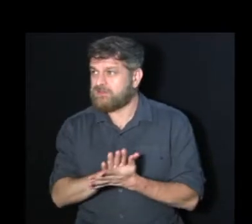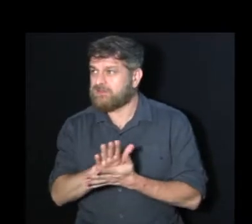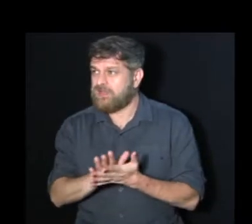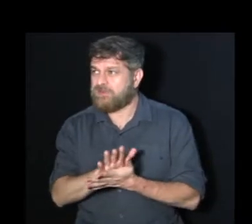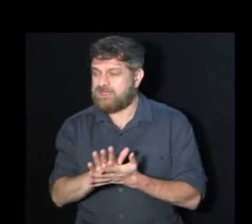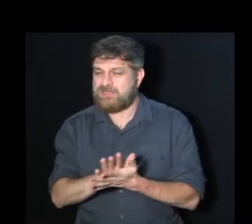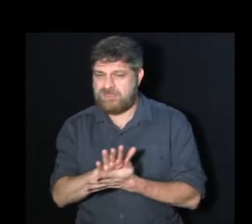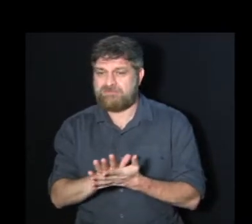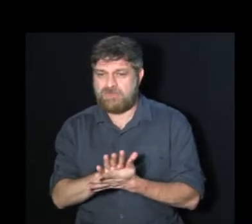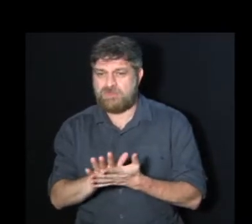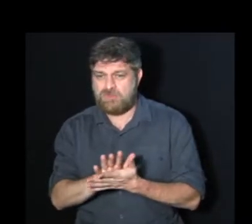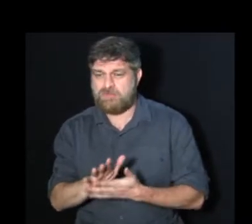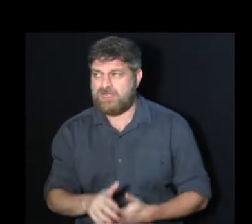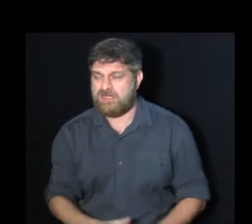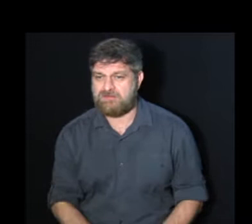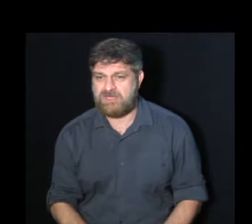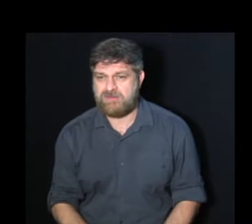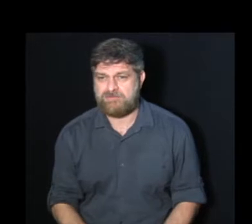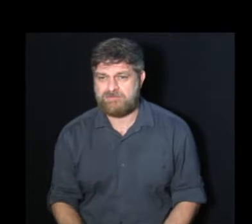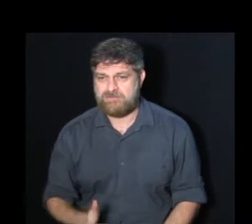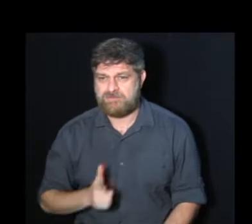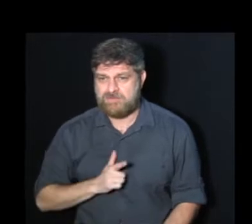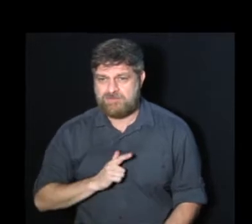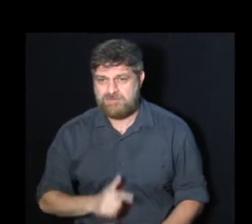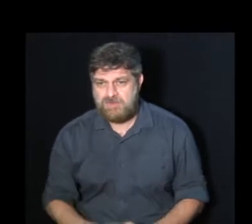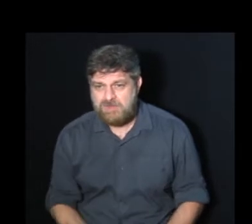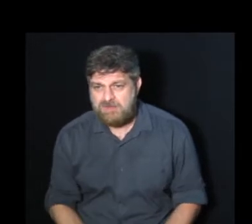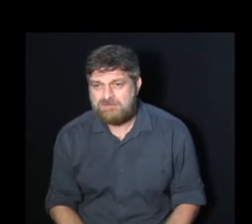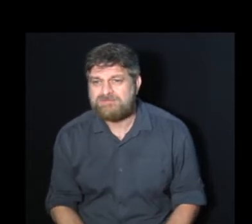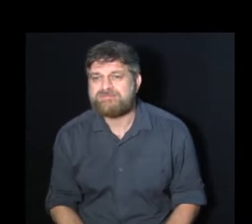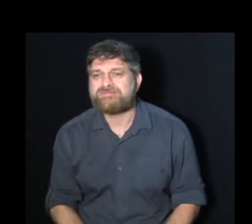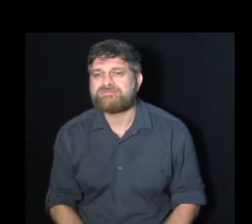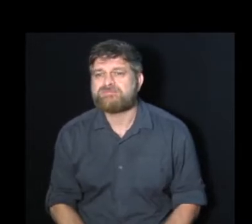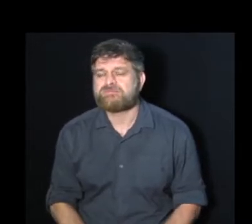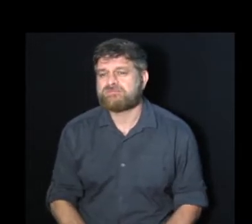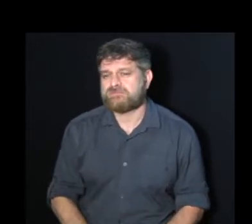dizer que uma menina que nasça em condições